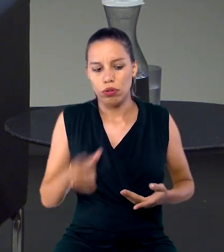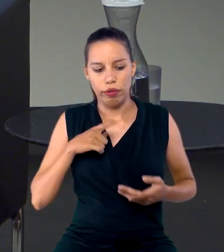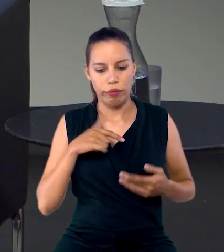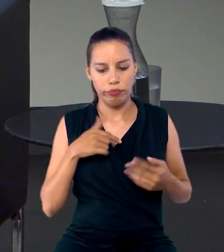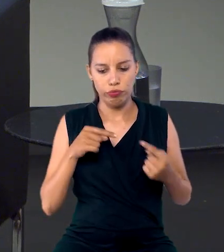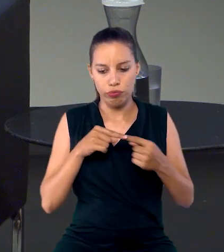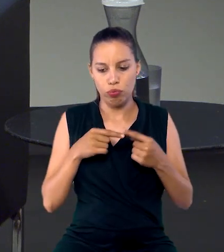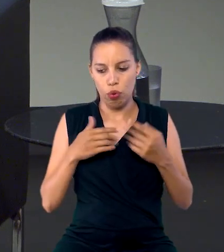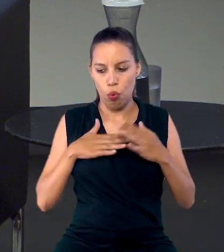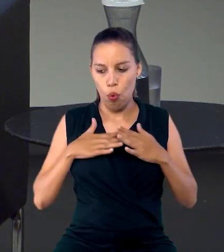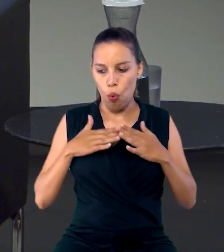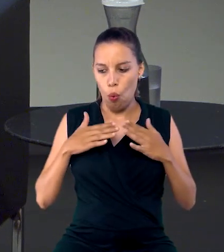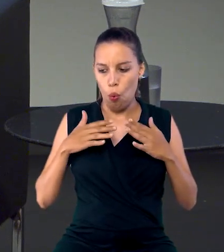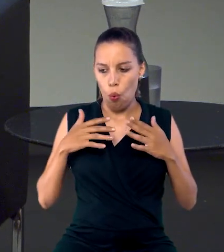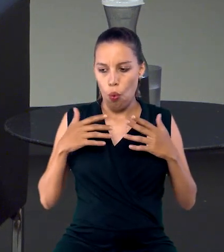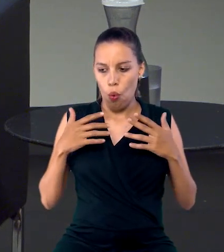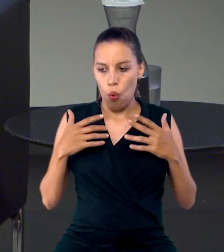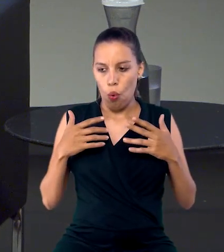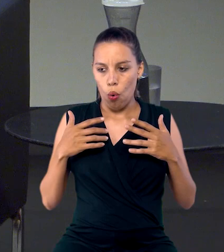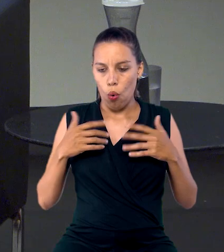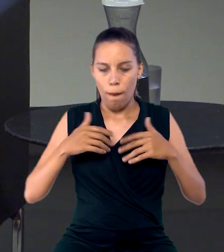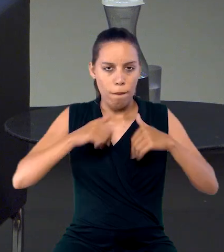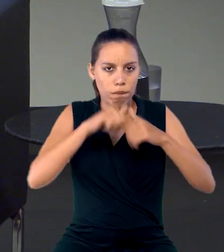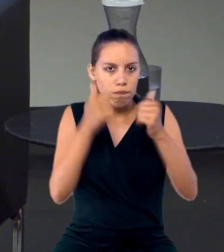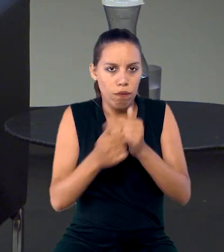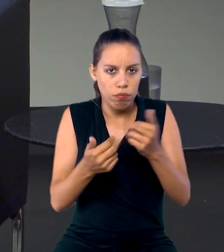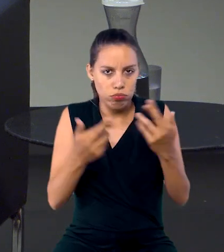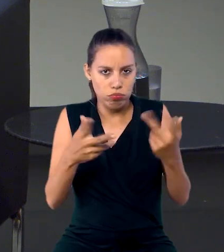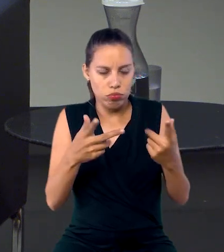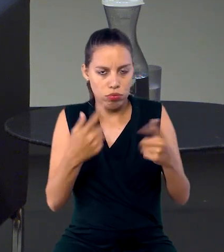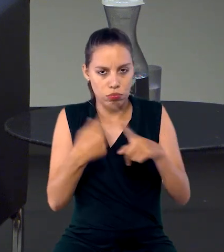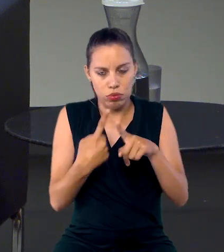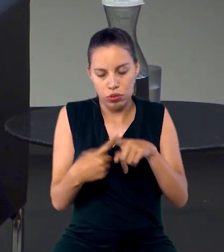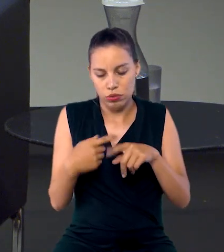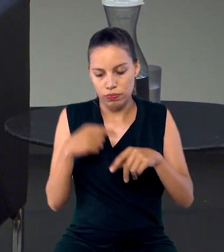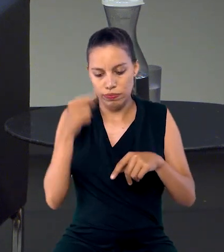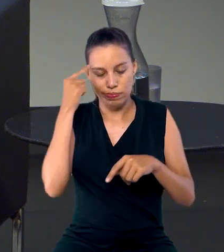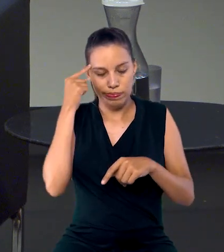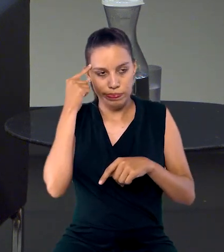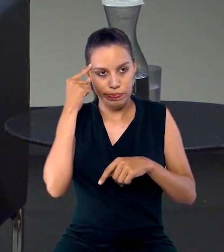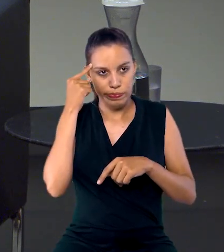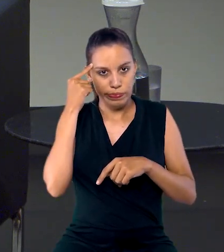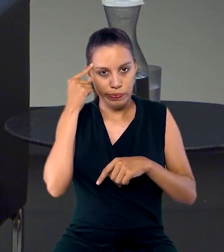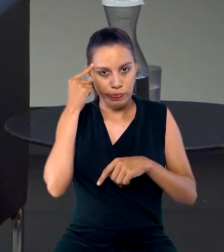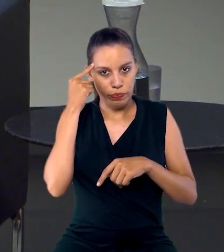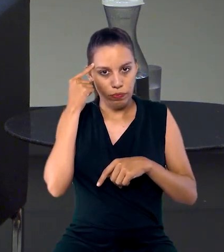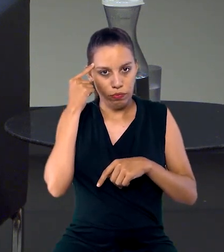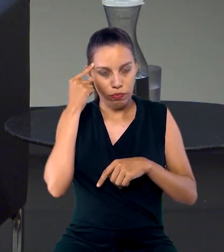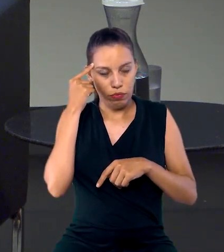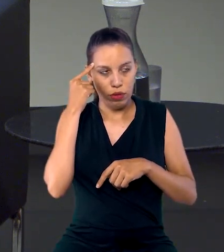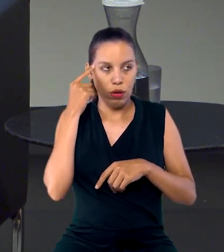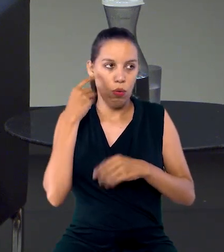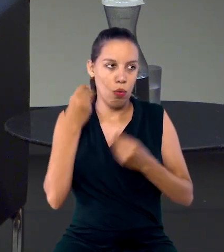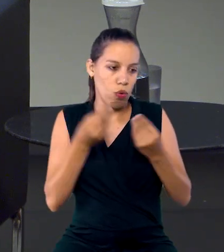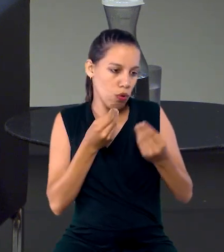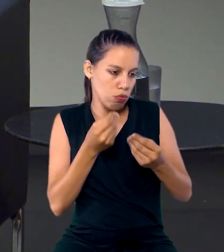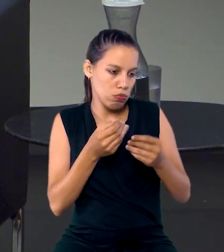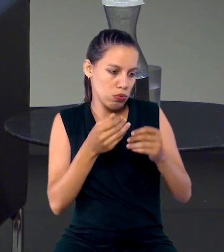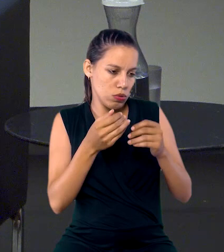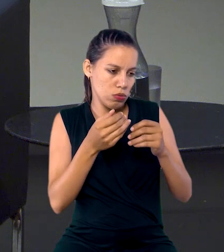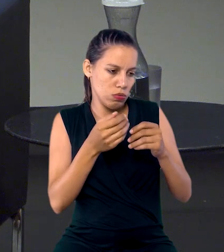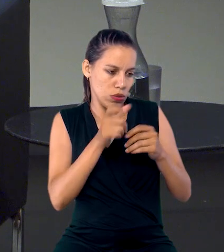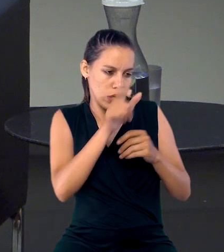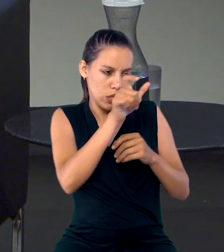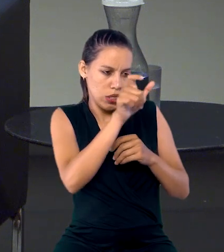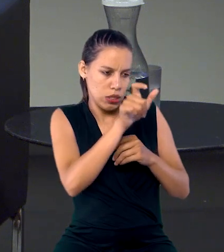outro corpo. Porque aí tu entende que a escuta é limitada pelo teu corpo. Né? Como é que tu escuta um corpo